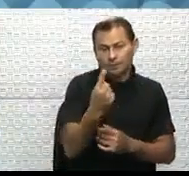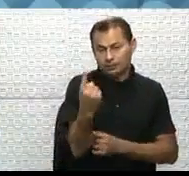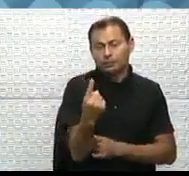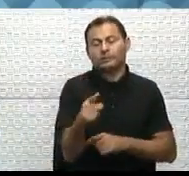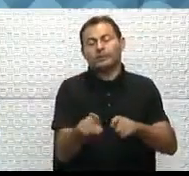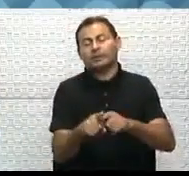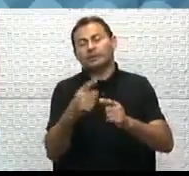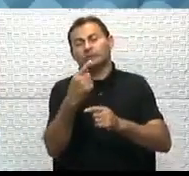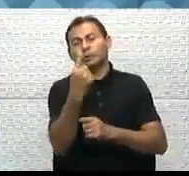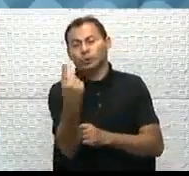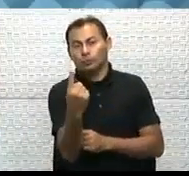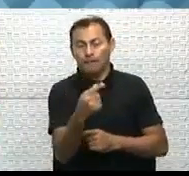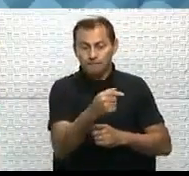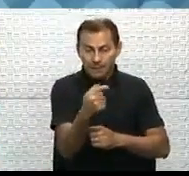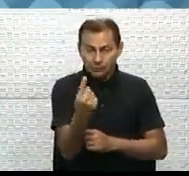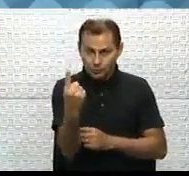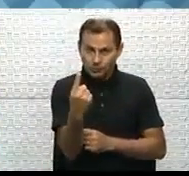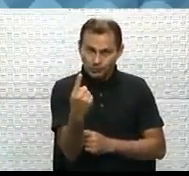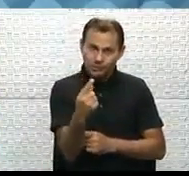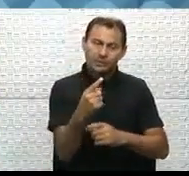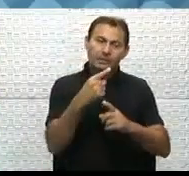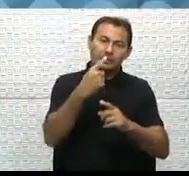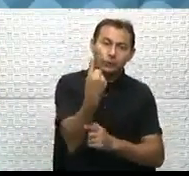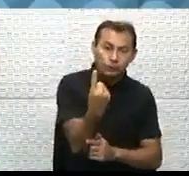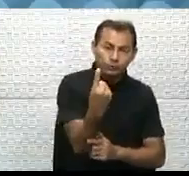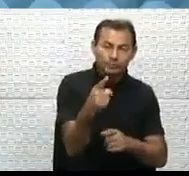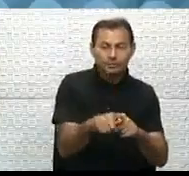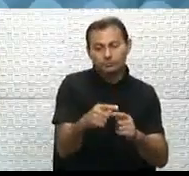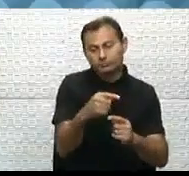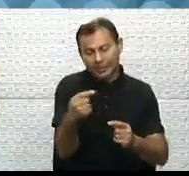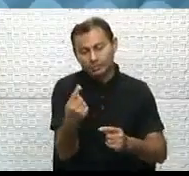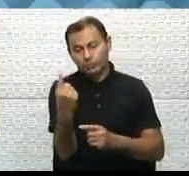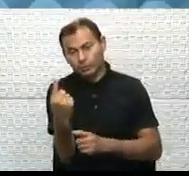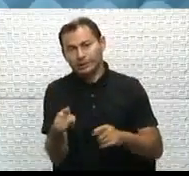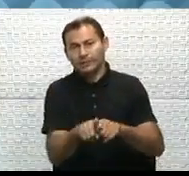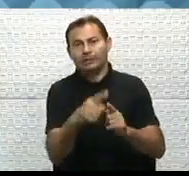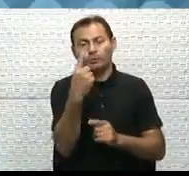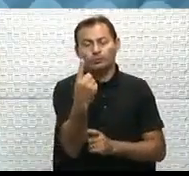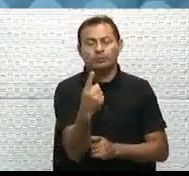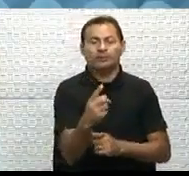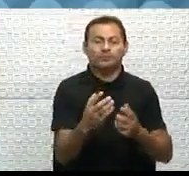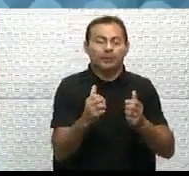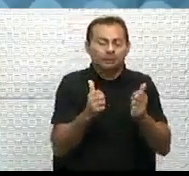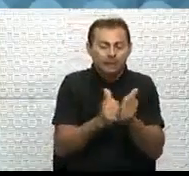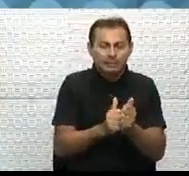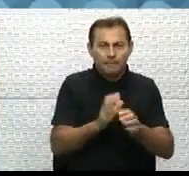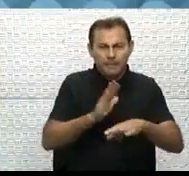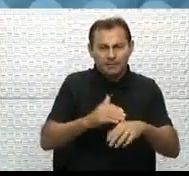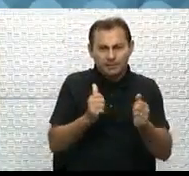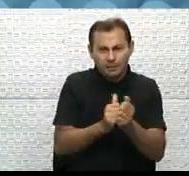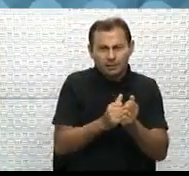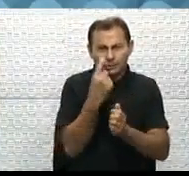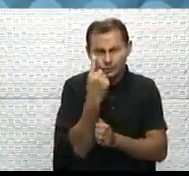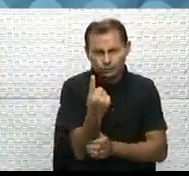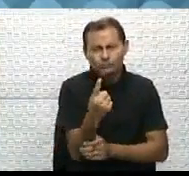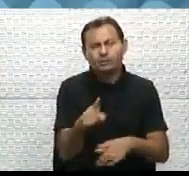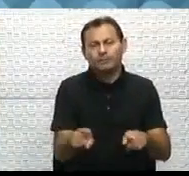1 e 1. Então, quanto mais próximo de menos 1, altamente negativa é a correlação. Quanto mais próximo de